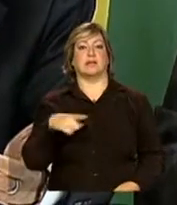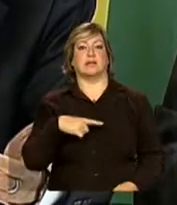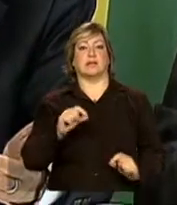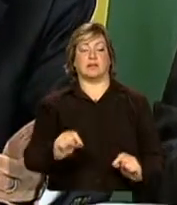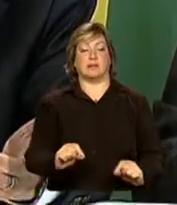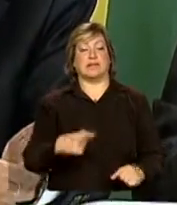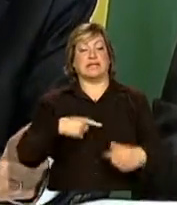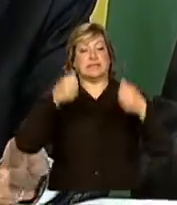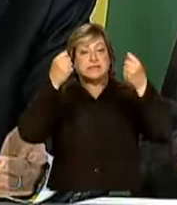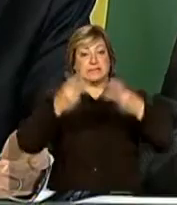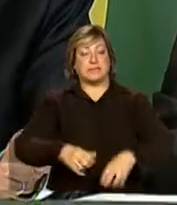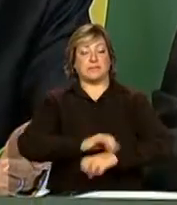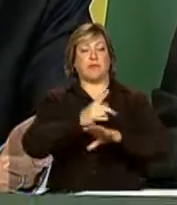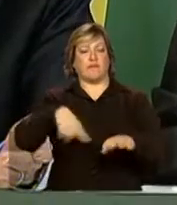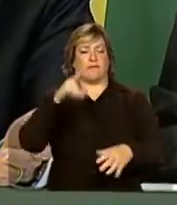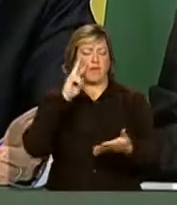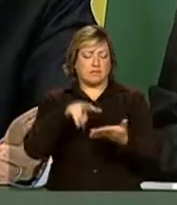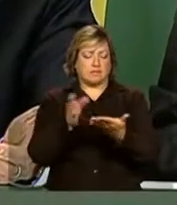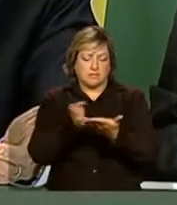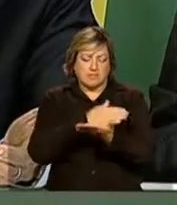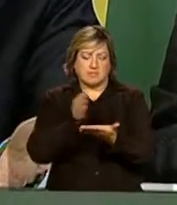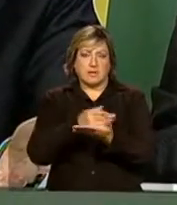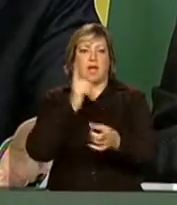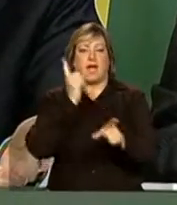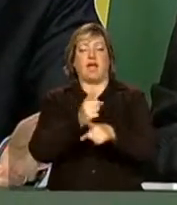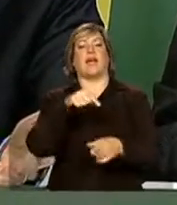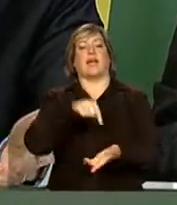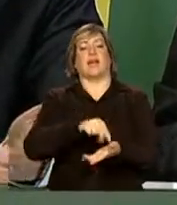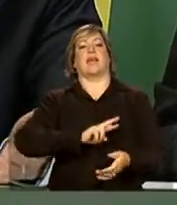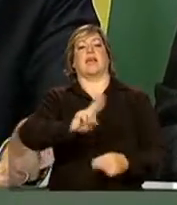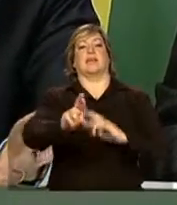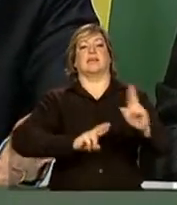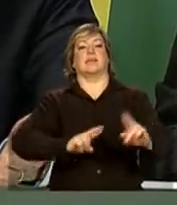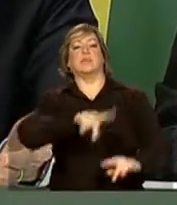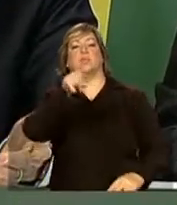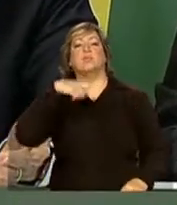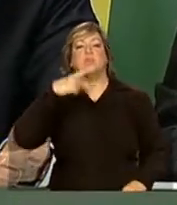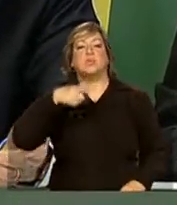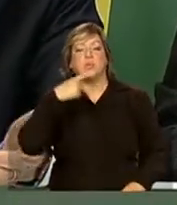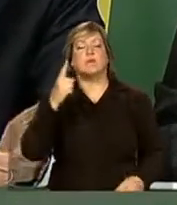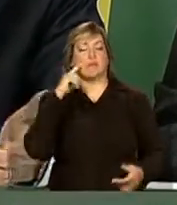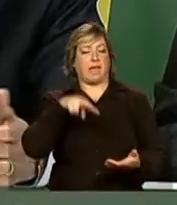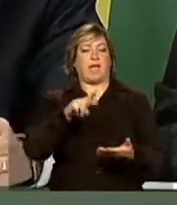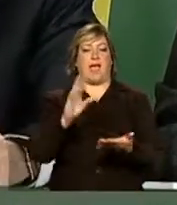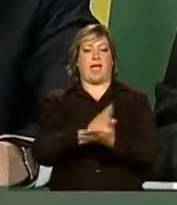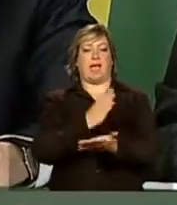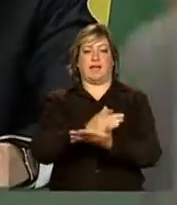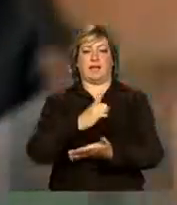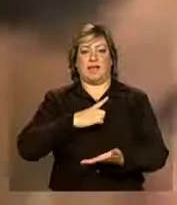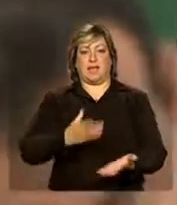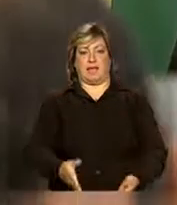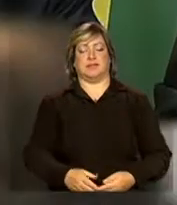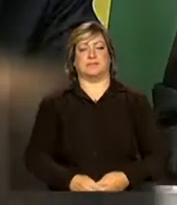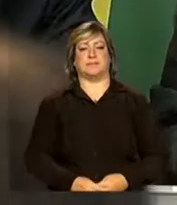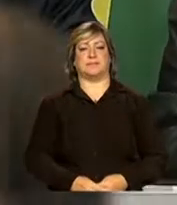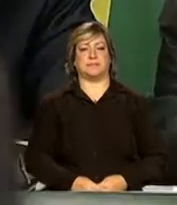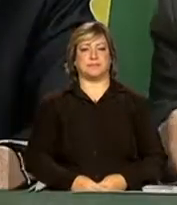nitidez, os senhores encontrarão respostas para as dúvidas que eventualmente possam ter.